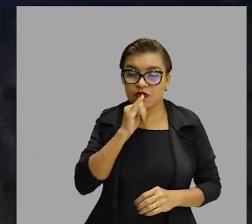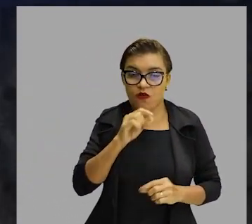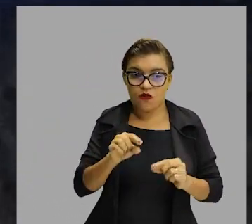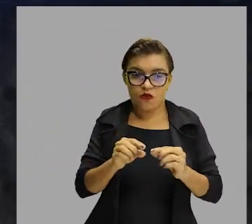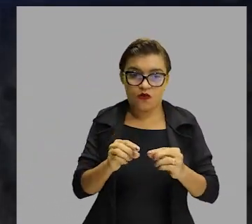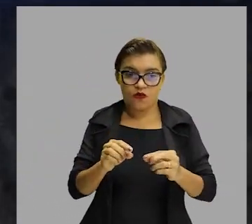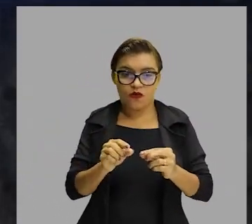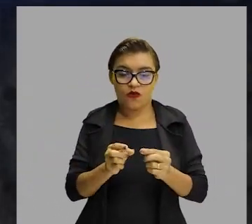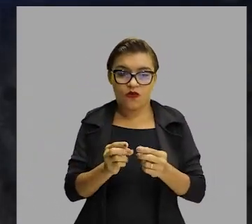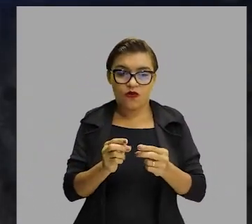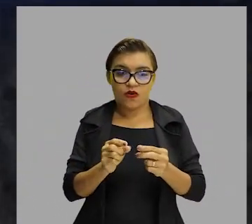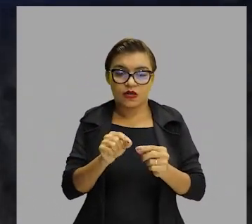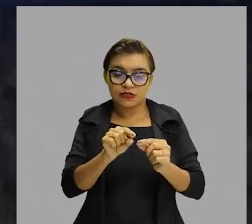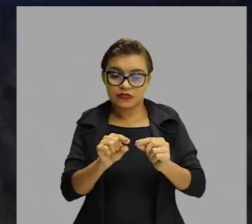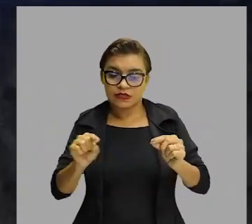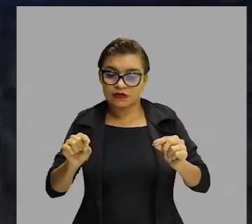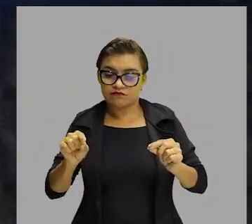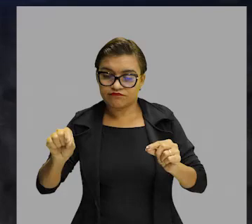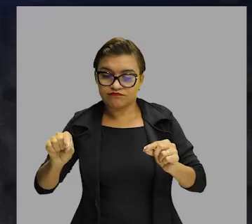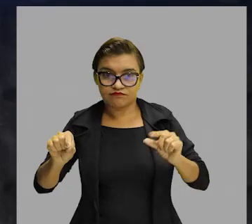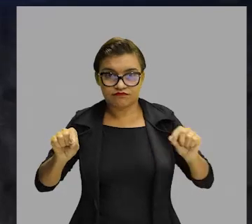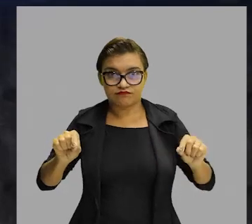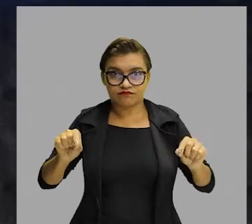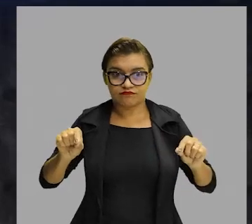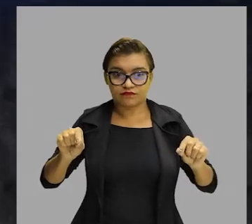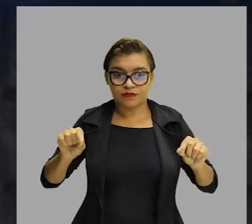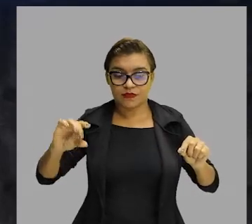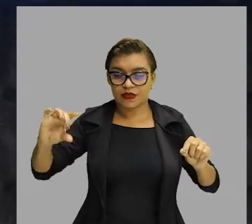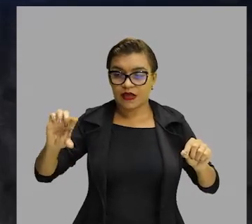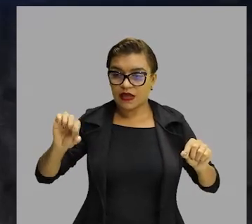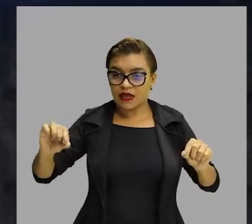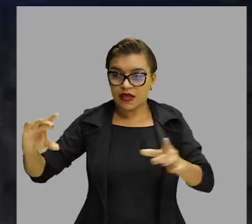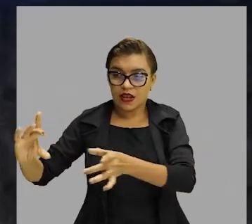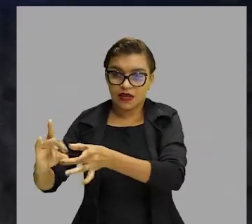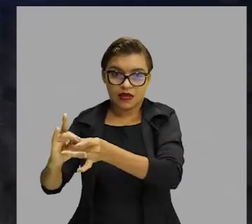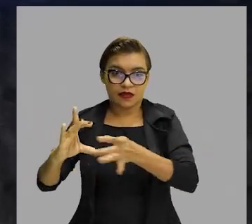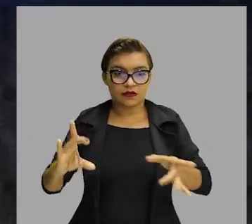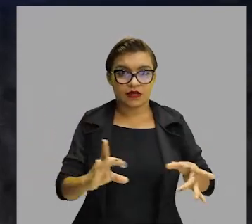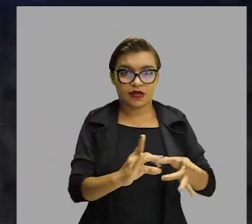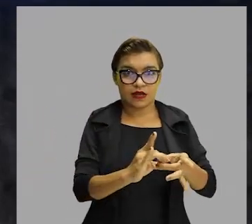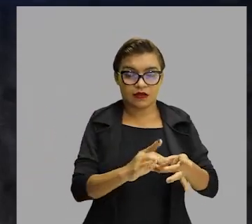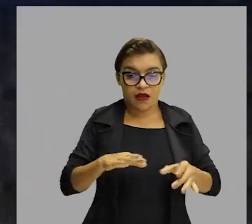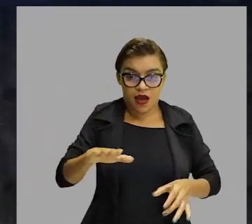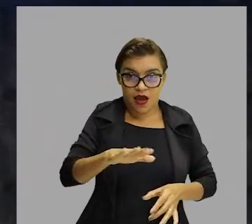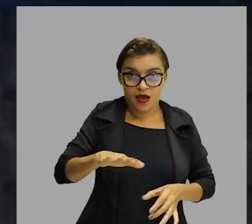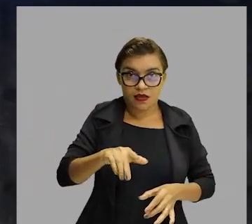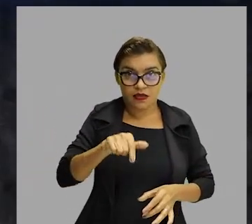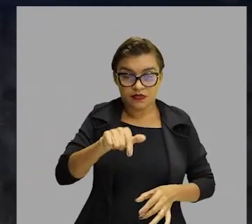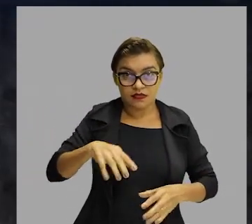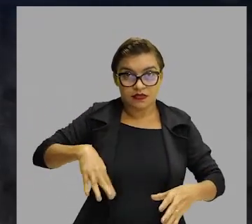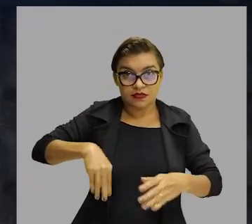lado, certo? Então esses terminais eles vão ser ligados no circuito e dentro vai acontecer ali